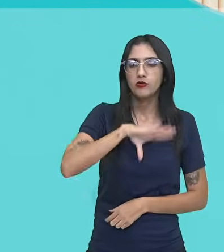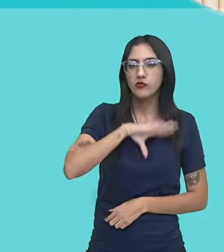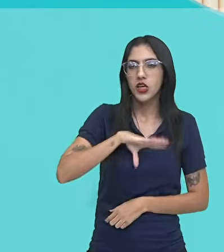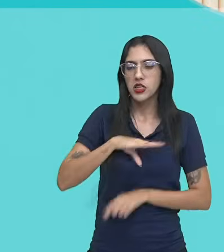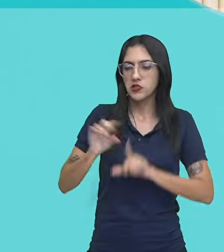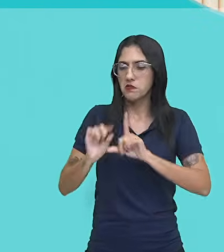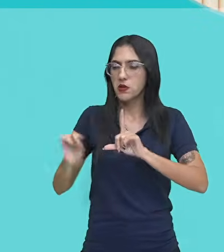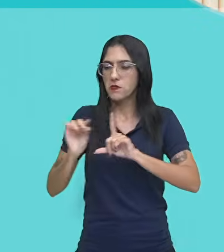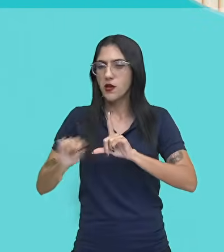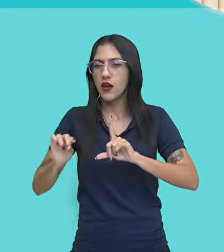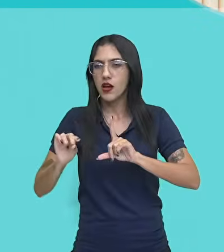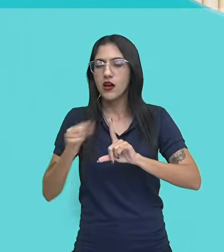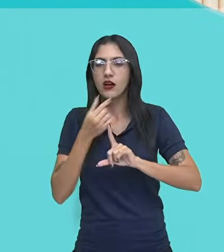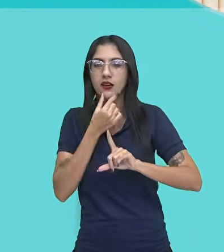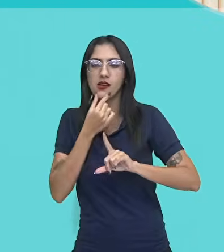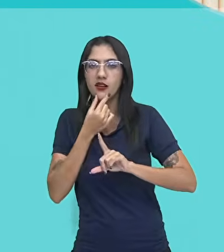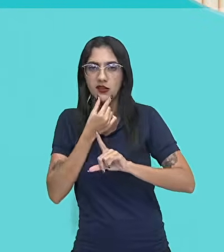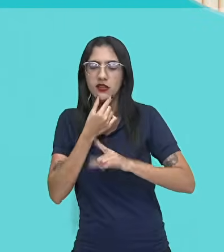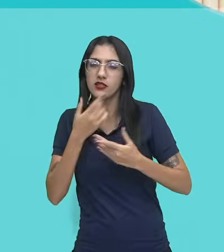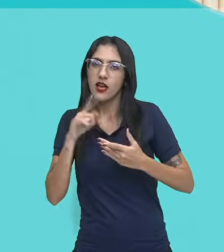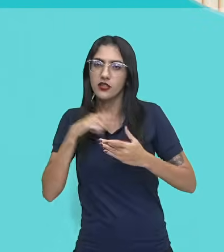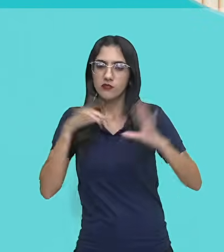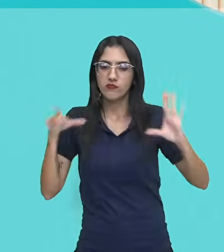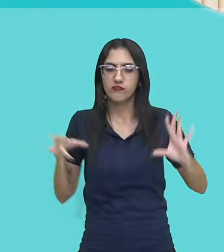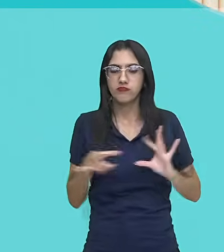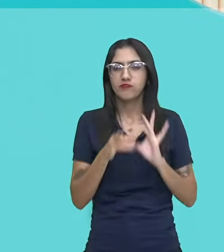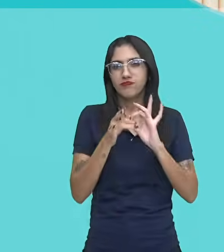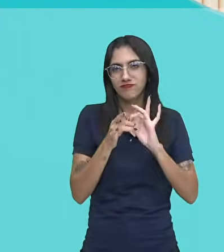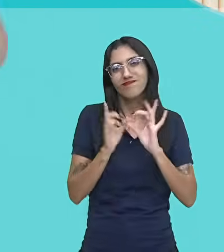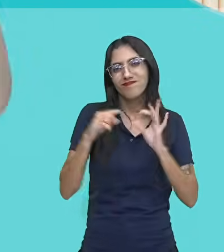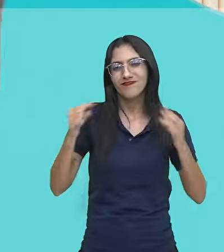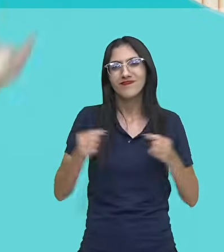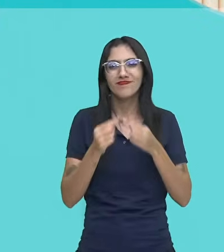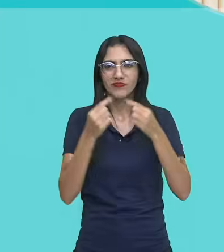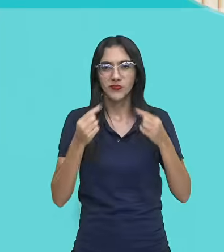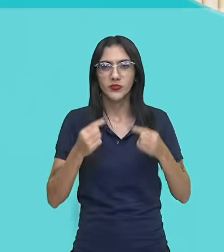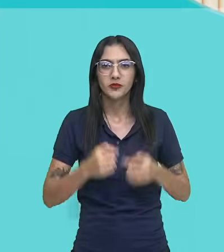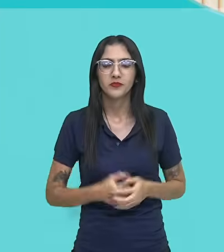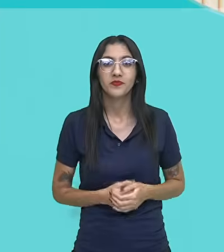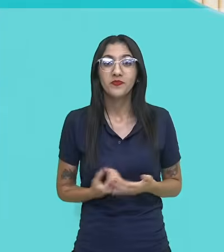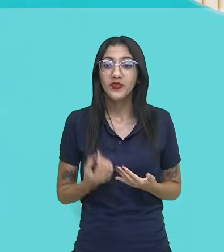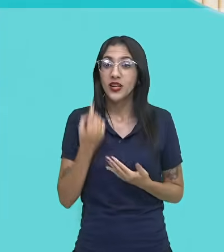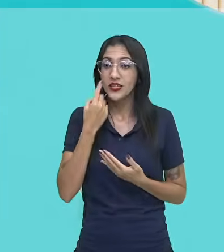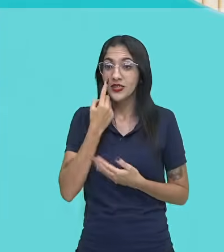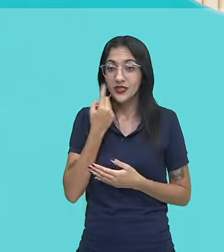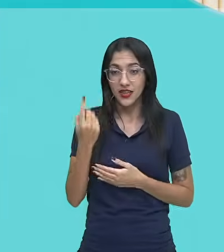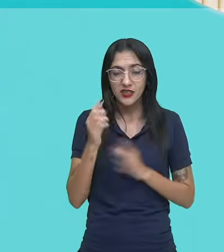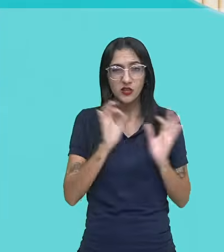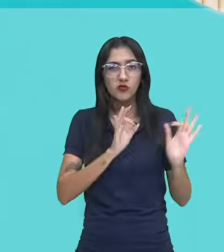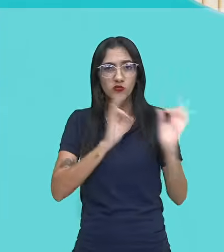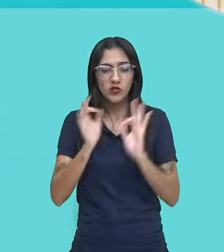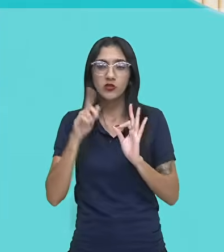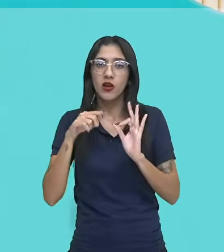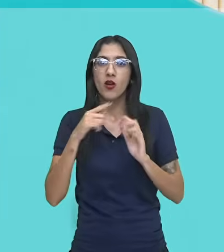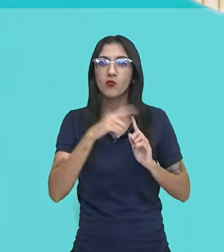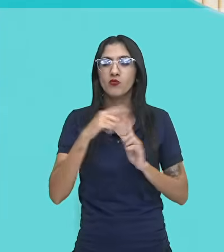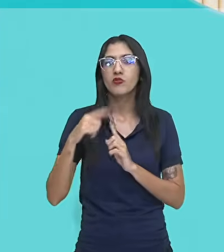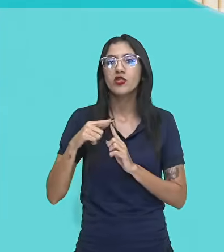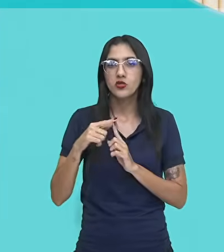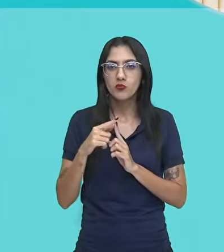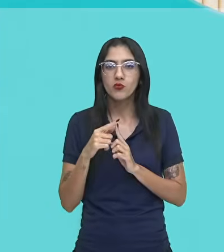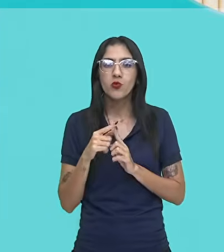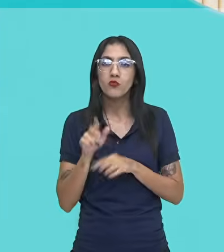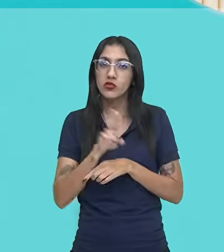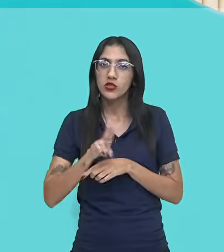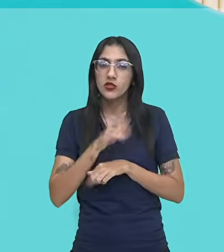aparecendo ali em forma de frase, não é? Essa composição é o hipertexto, e este vídeo é um gênero digital, né, gente? O YouTube, o texto